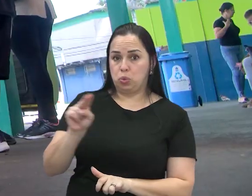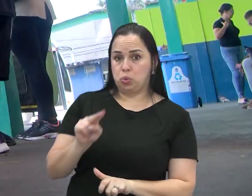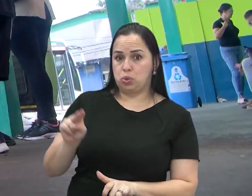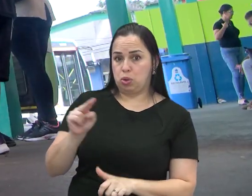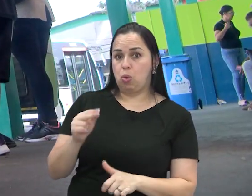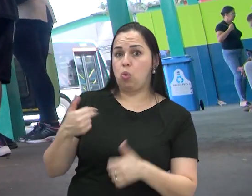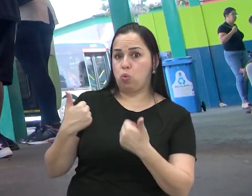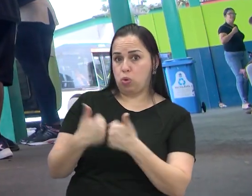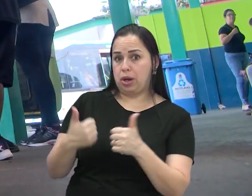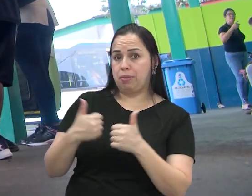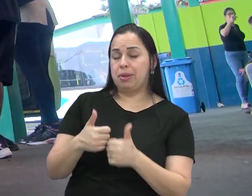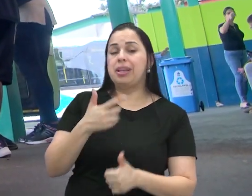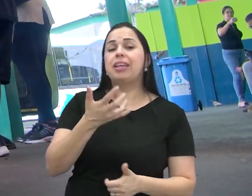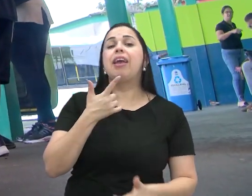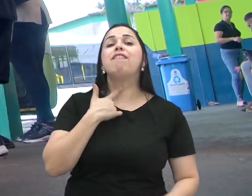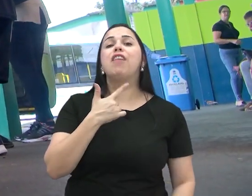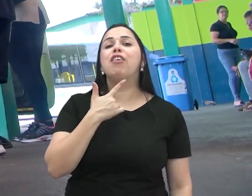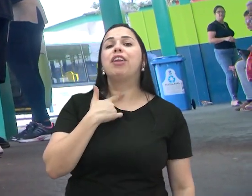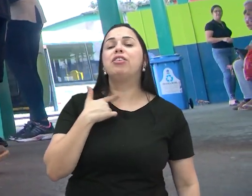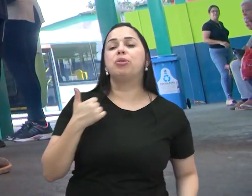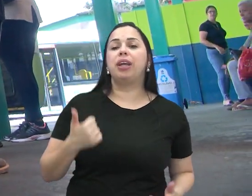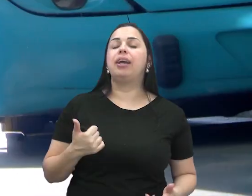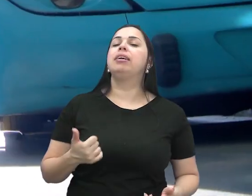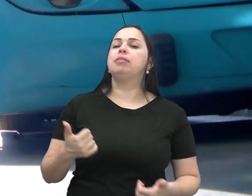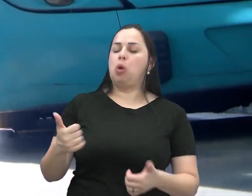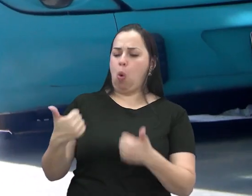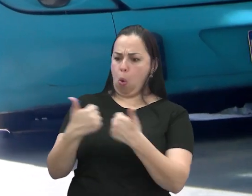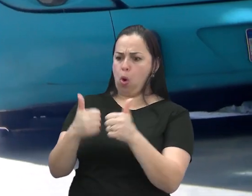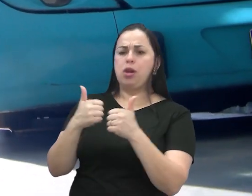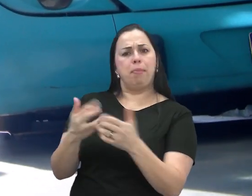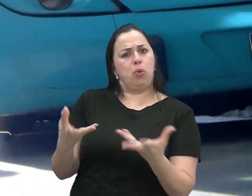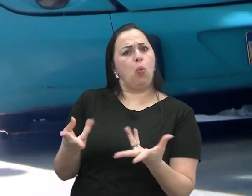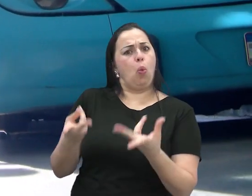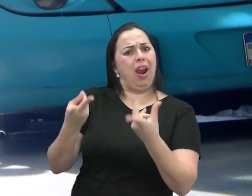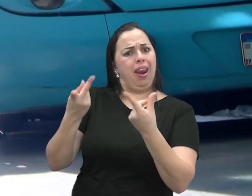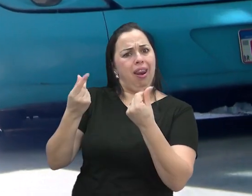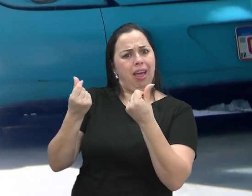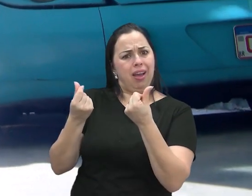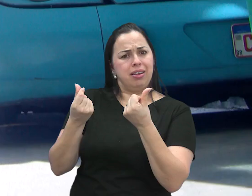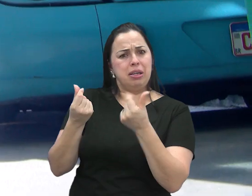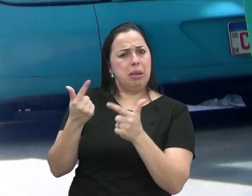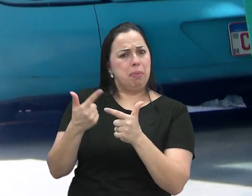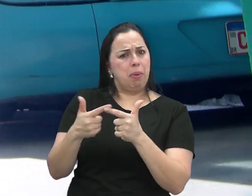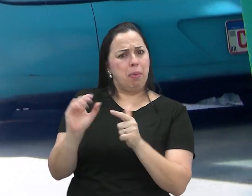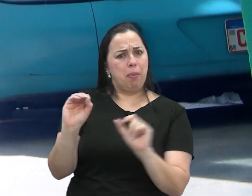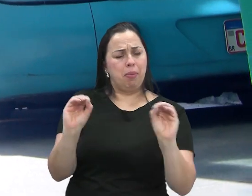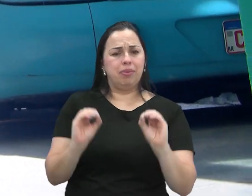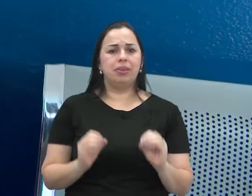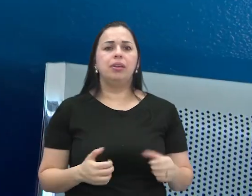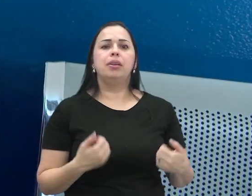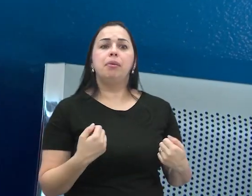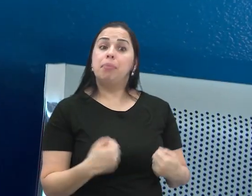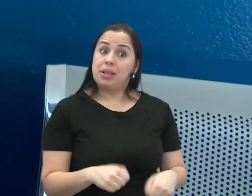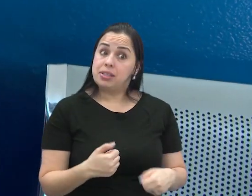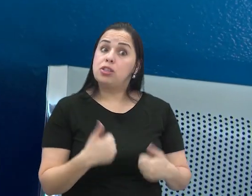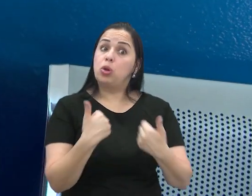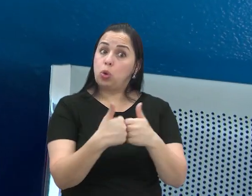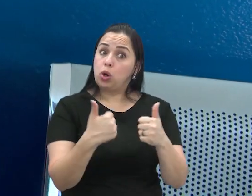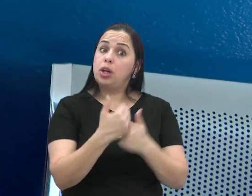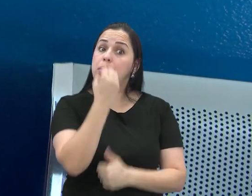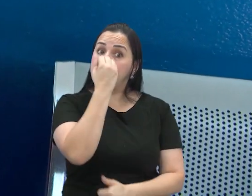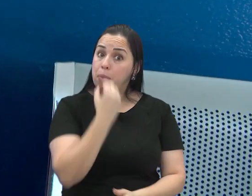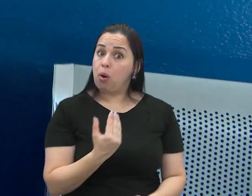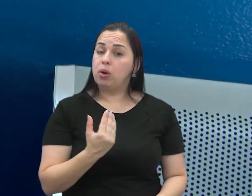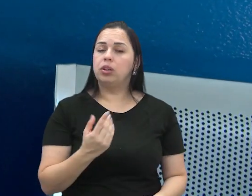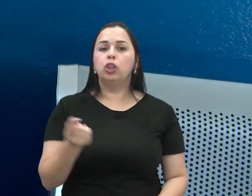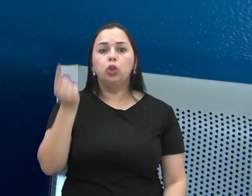utilizam do transporte coletivo esperam é encontrar um serviço com mais estrutura e menos problemas. Tem que ser traduzido nos ônibus.